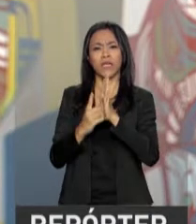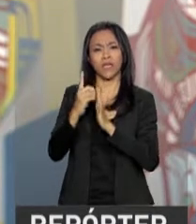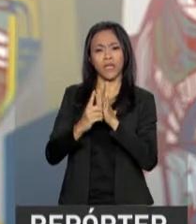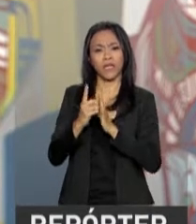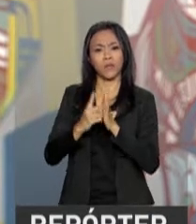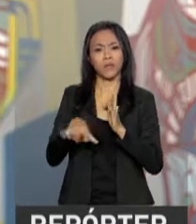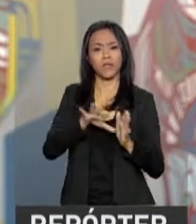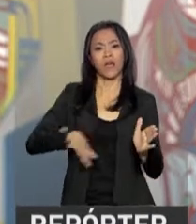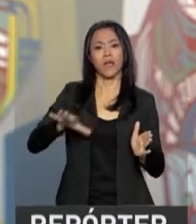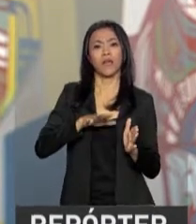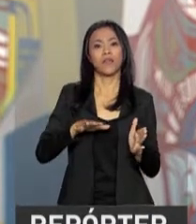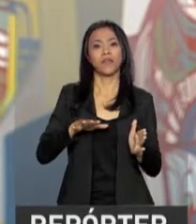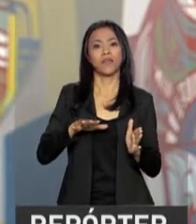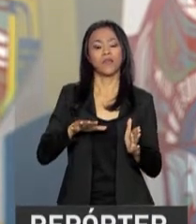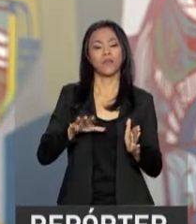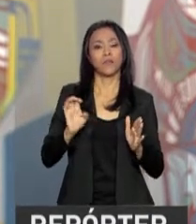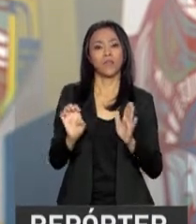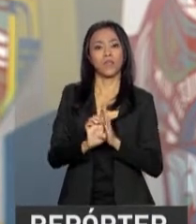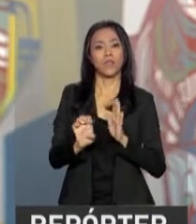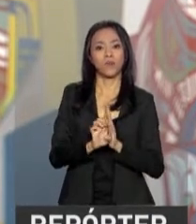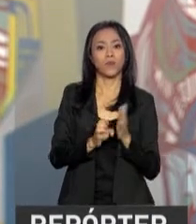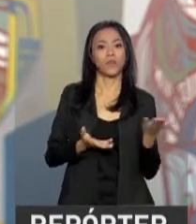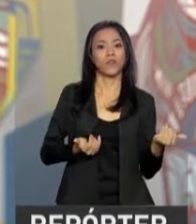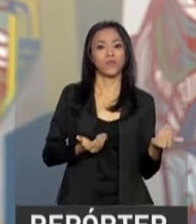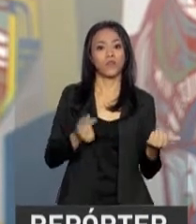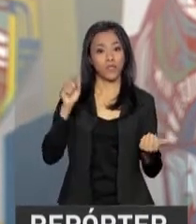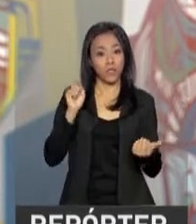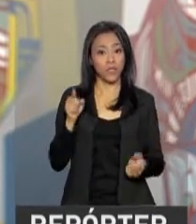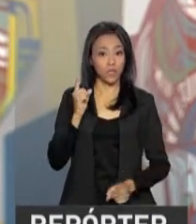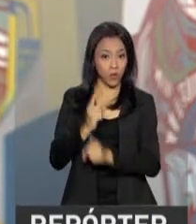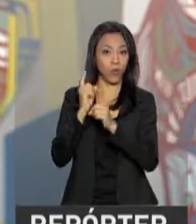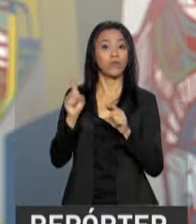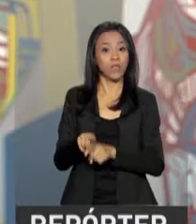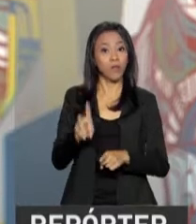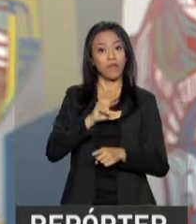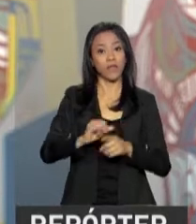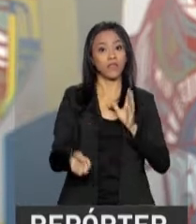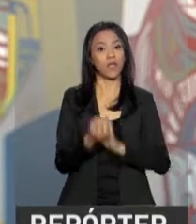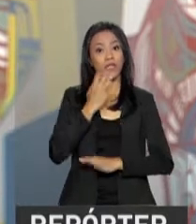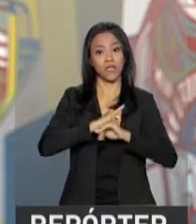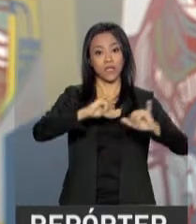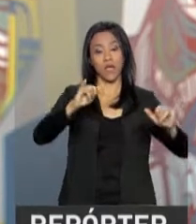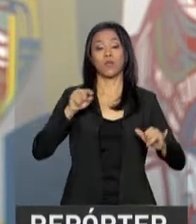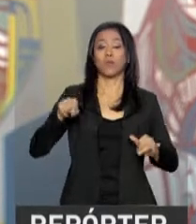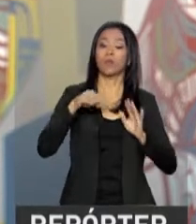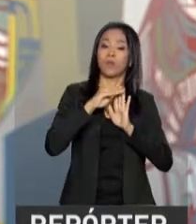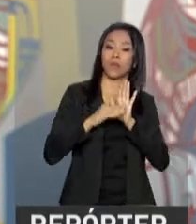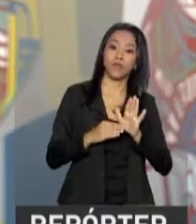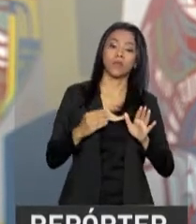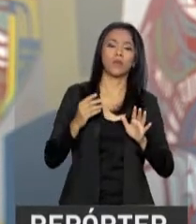ato da juventude é nessa cerimônia será lançado também o programa brasil mais jovem